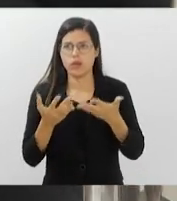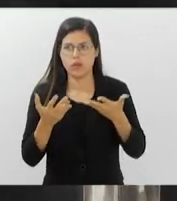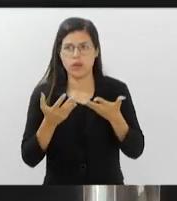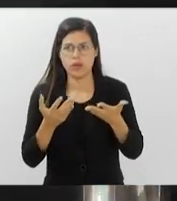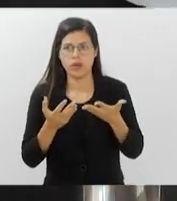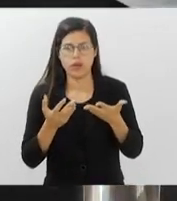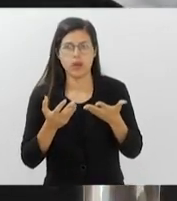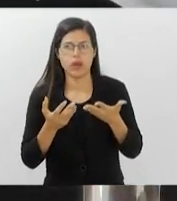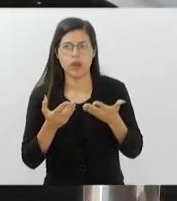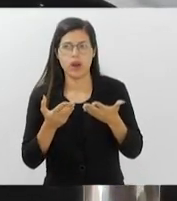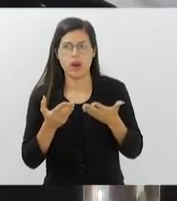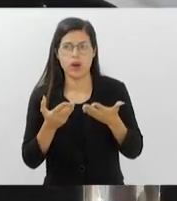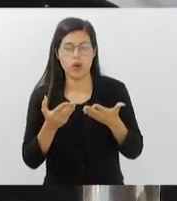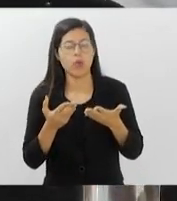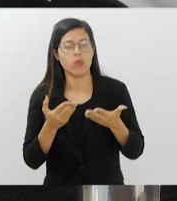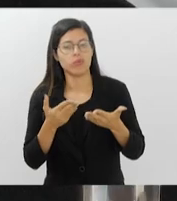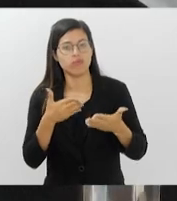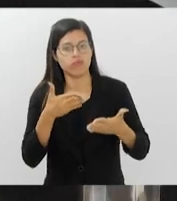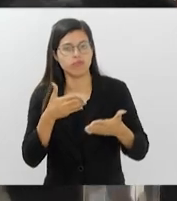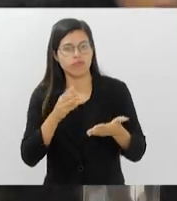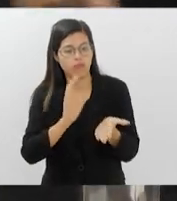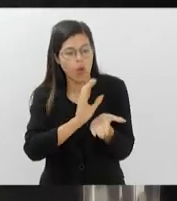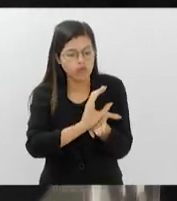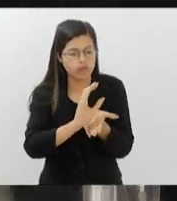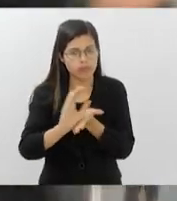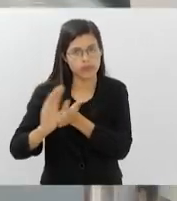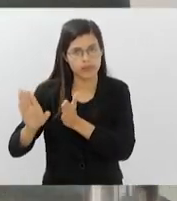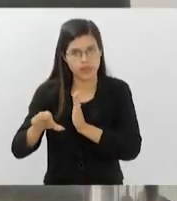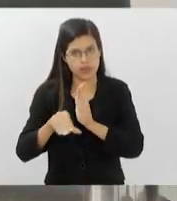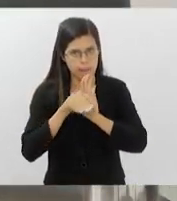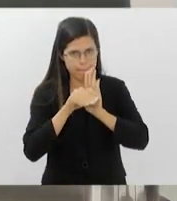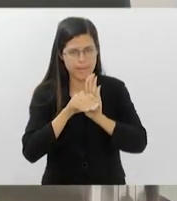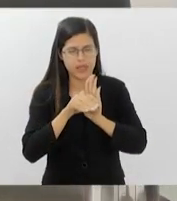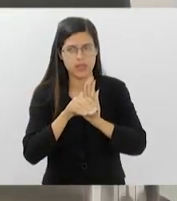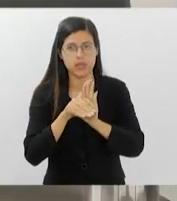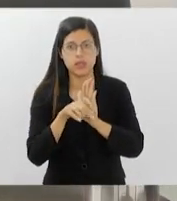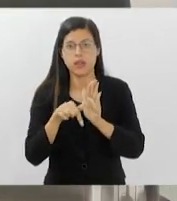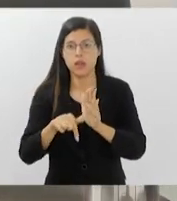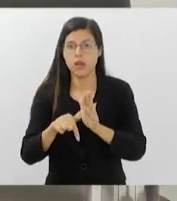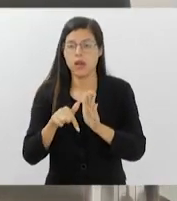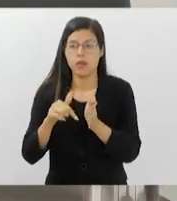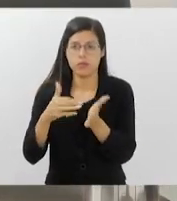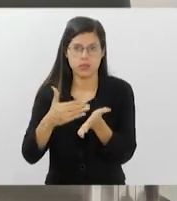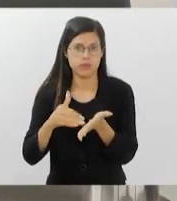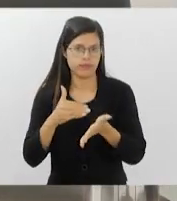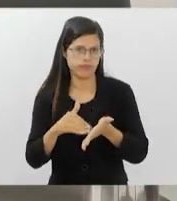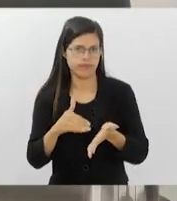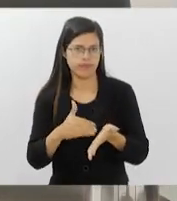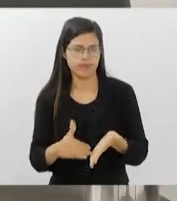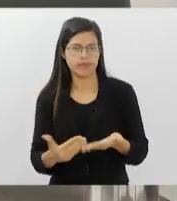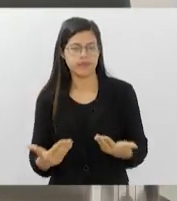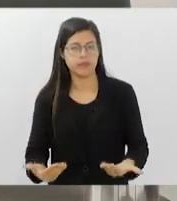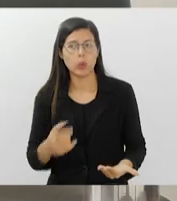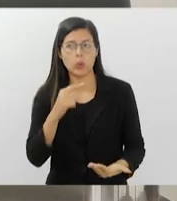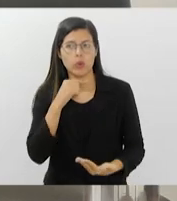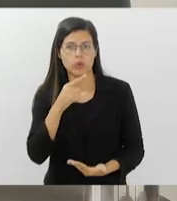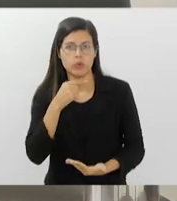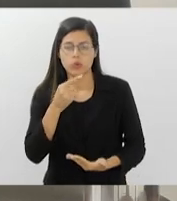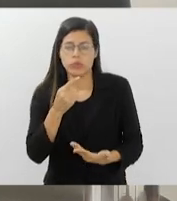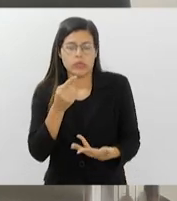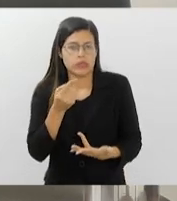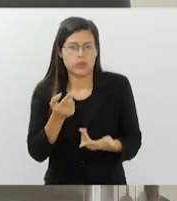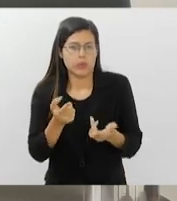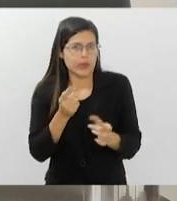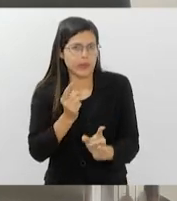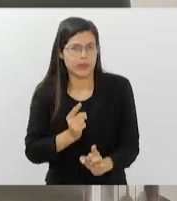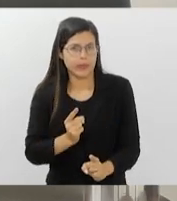um teto dessas emendas para a secretaria Então como eu não consigo identificar